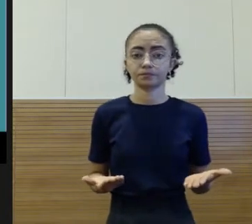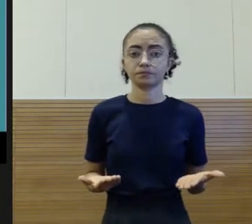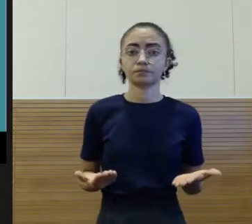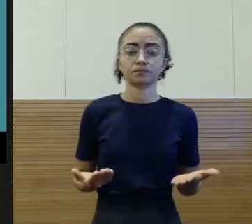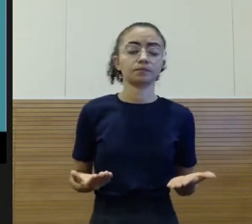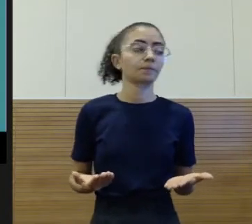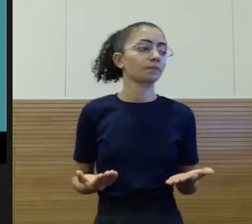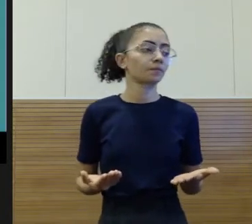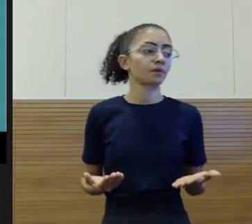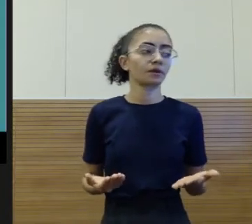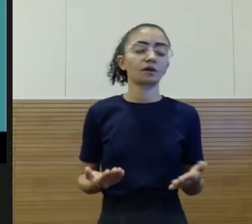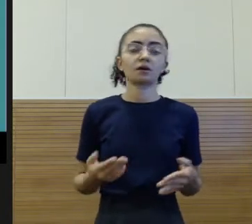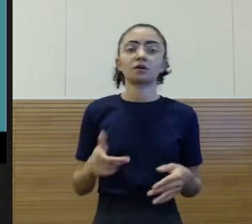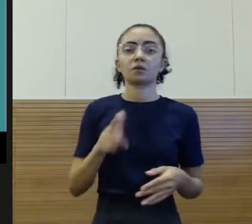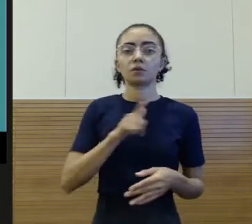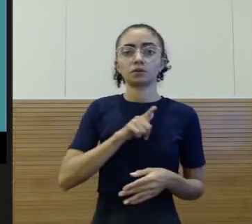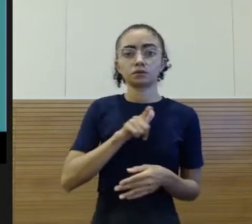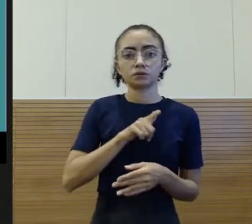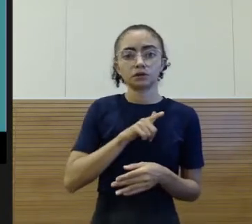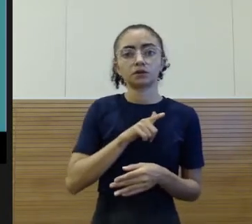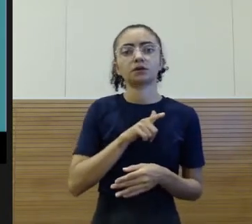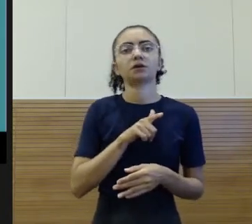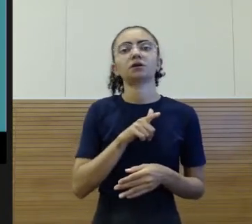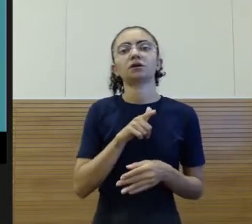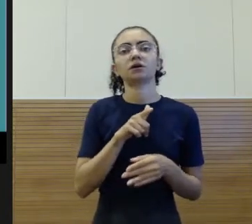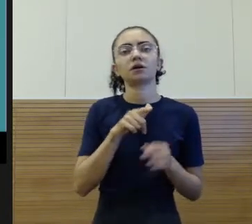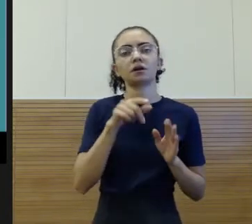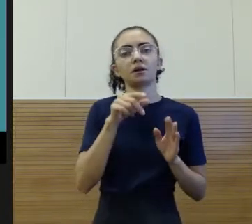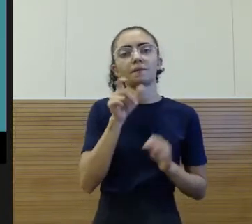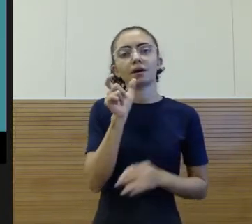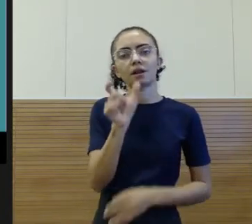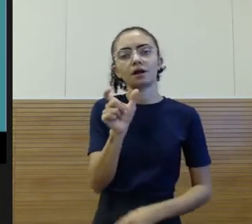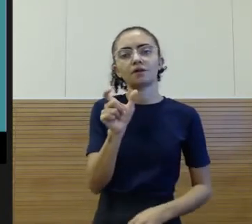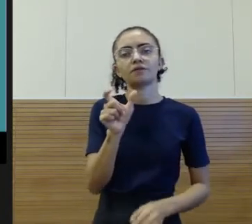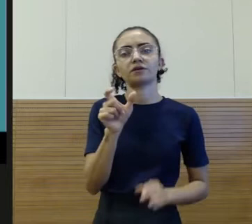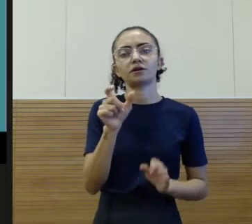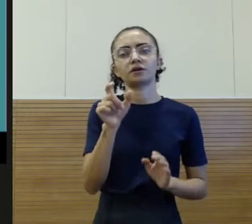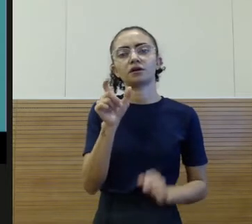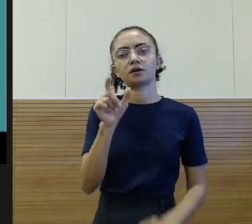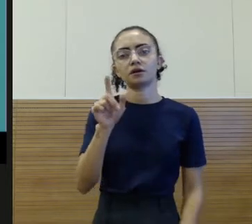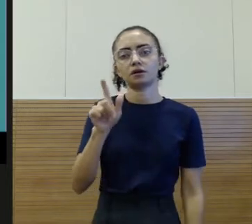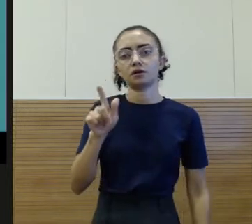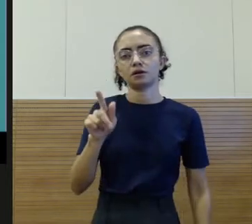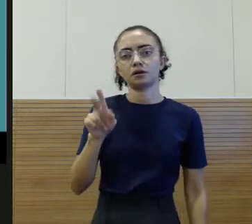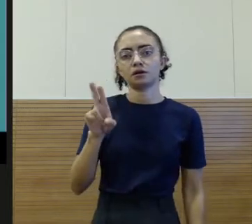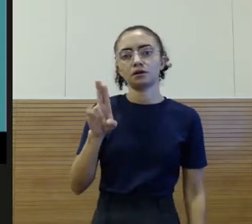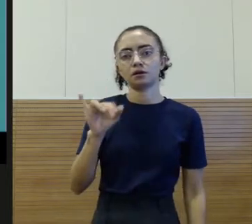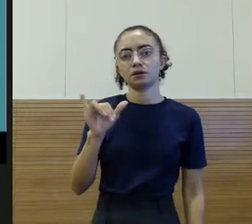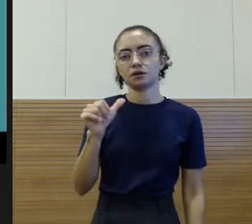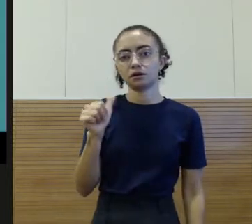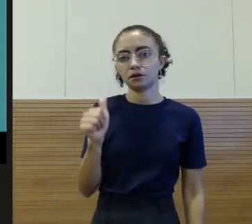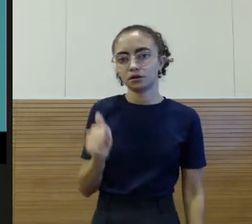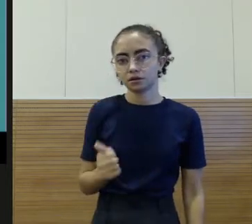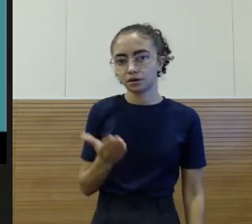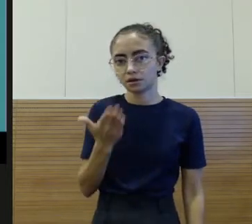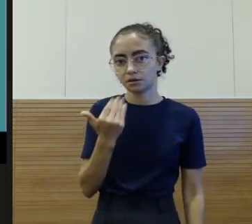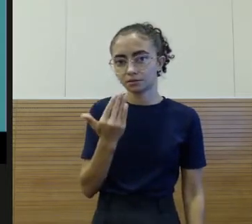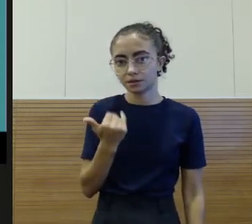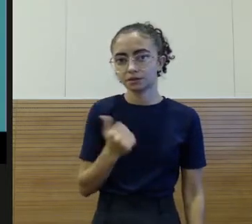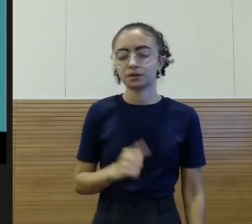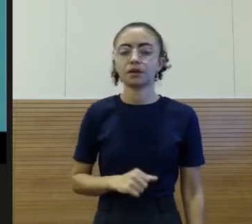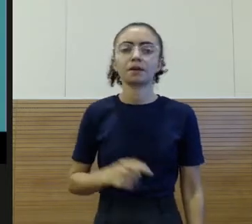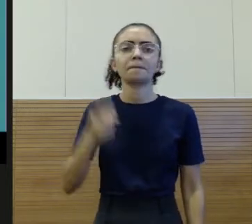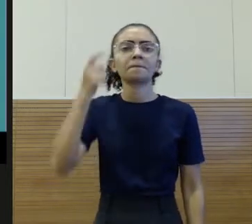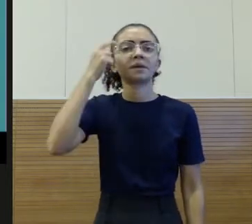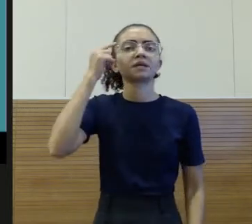quando são ouvidas essas palavras, guias alimentares, então são reconhecidos popularmente por mensagens simples